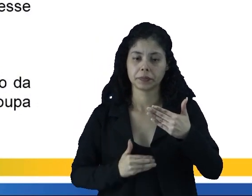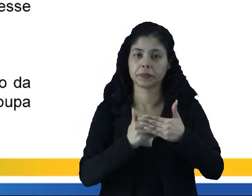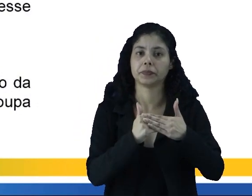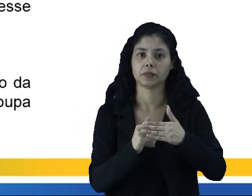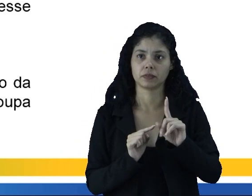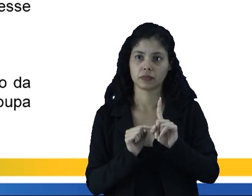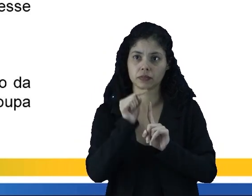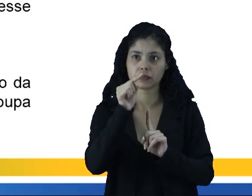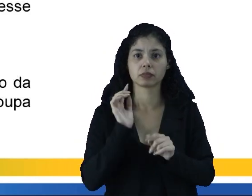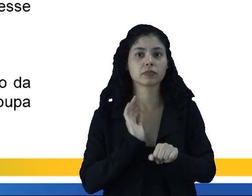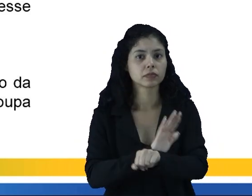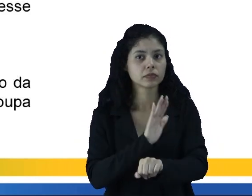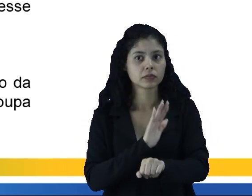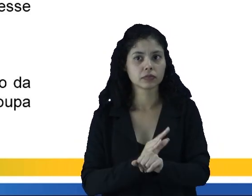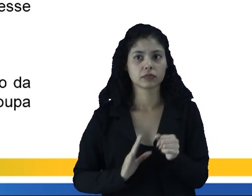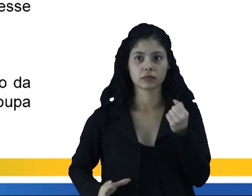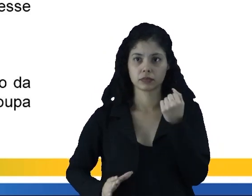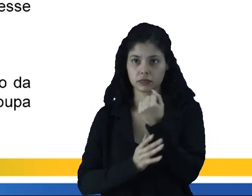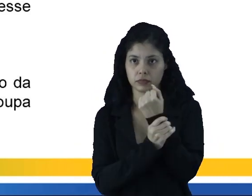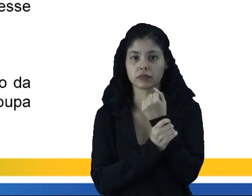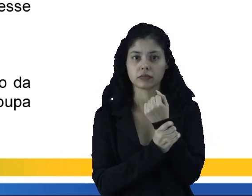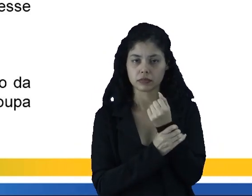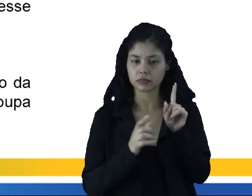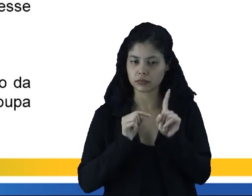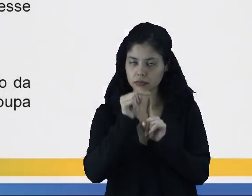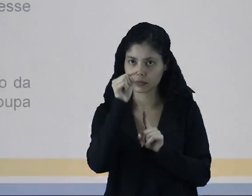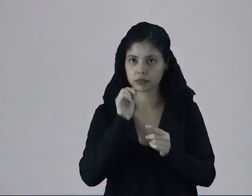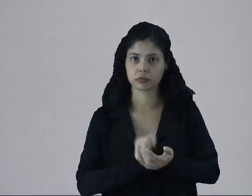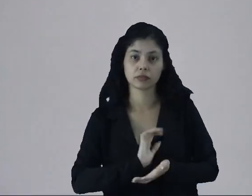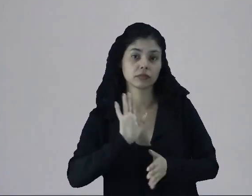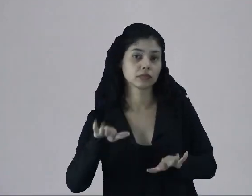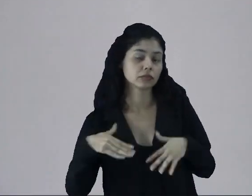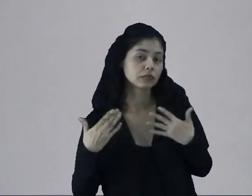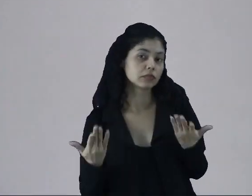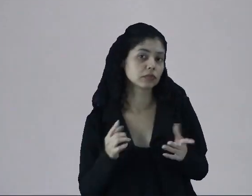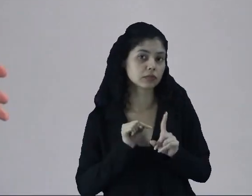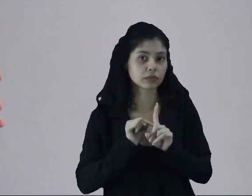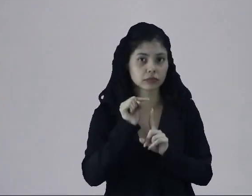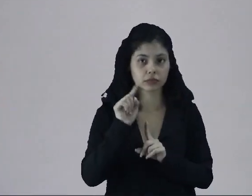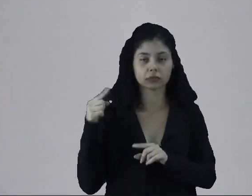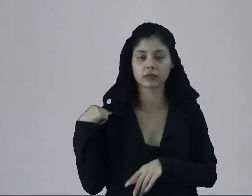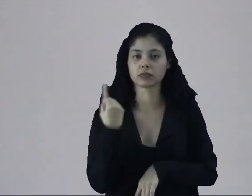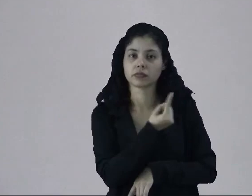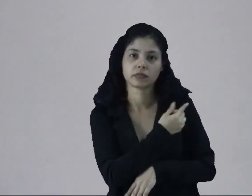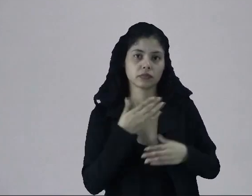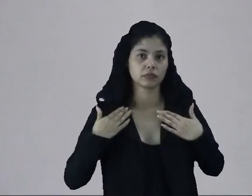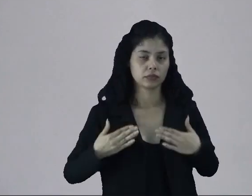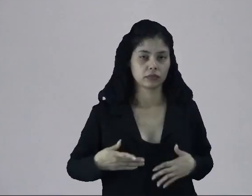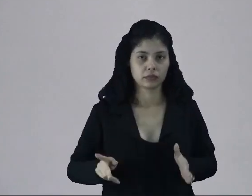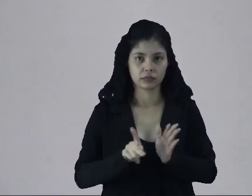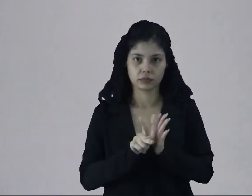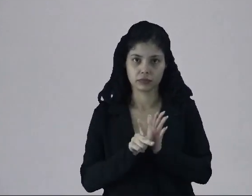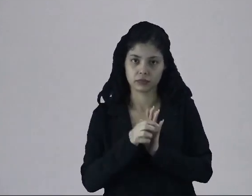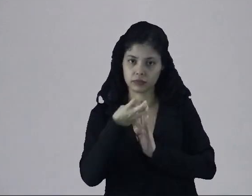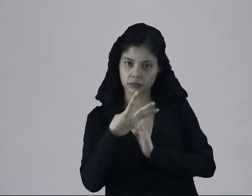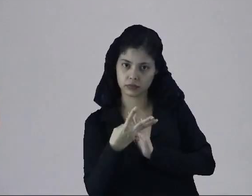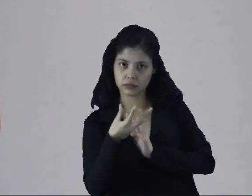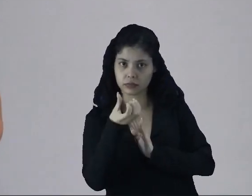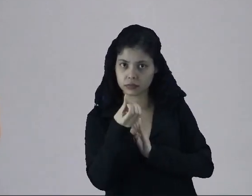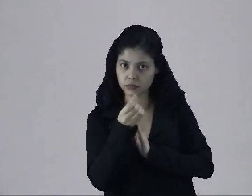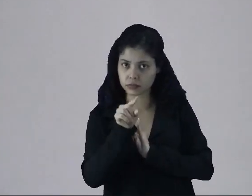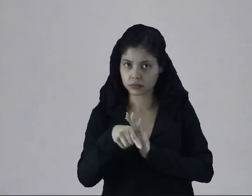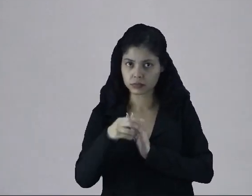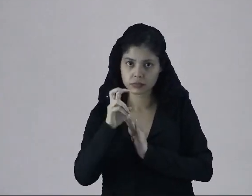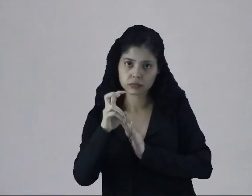térmicas que ajudam na proteção da nossa temperatura. Então, qual é a temperatura do nosso corpo? A temperatura ideal fica 36,5